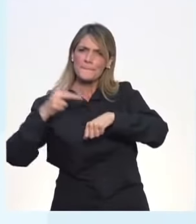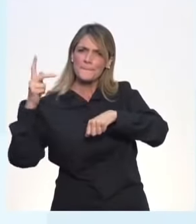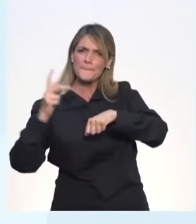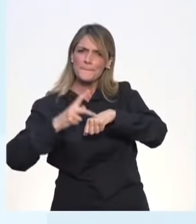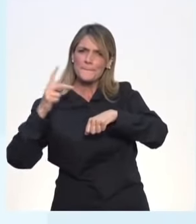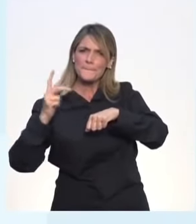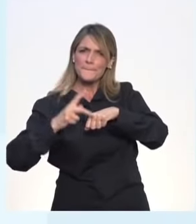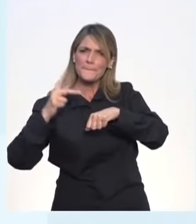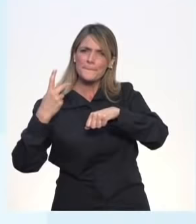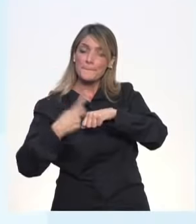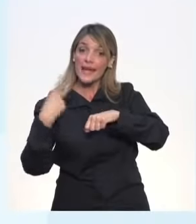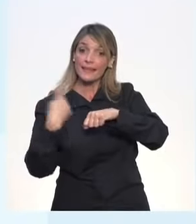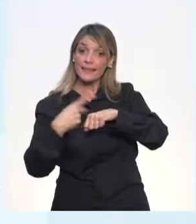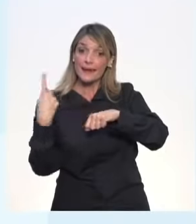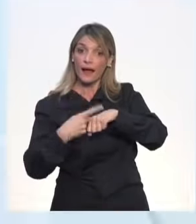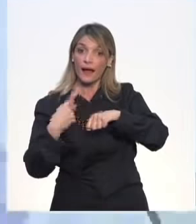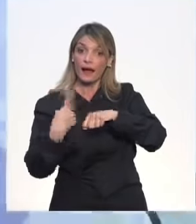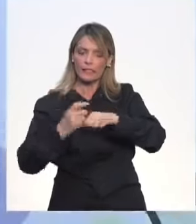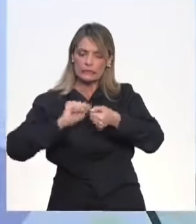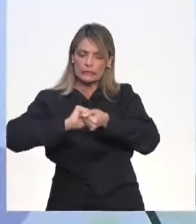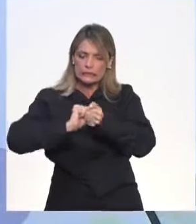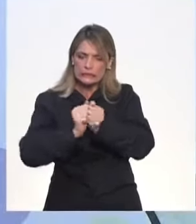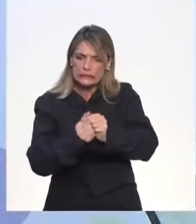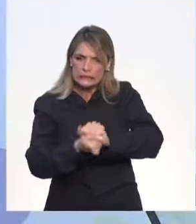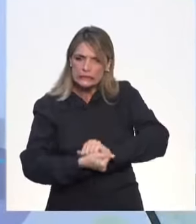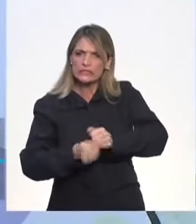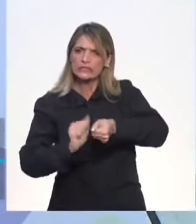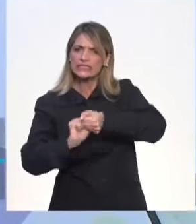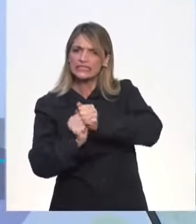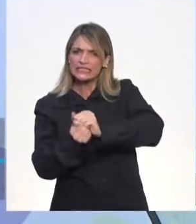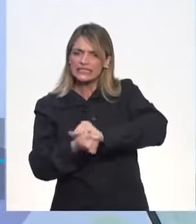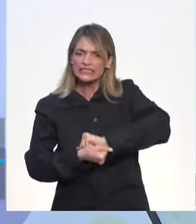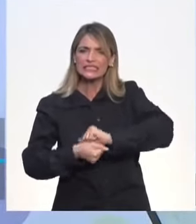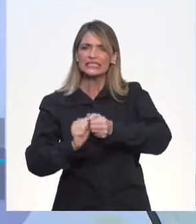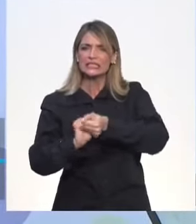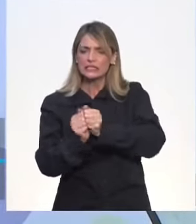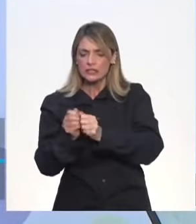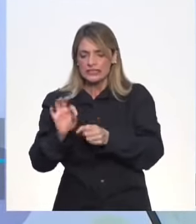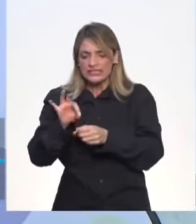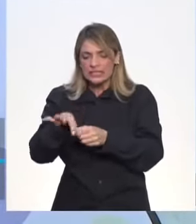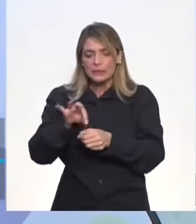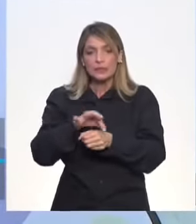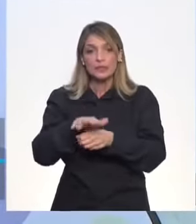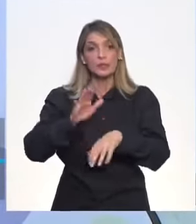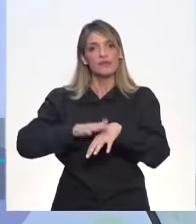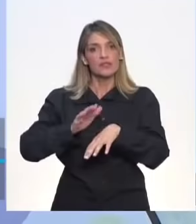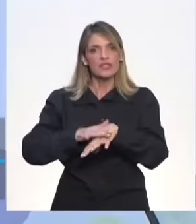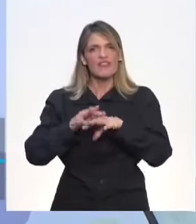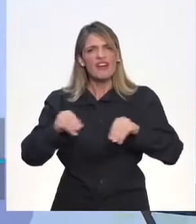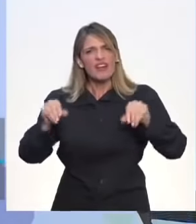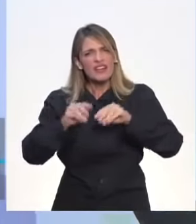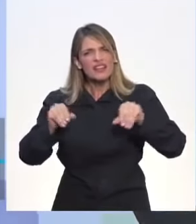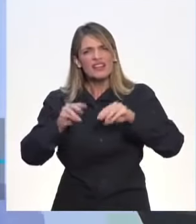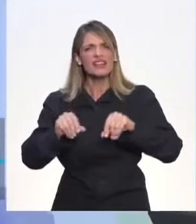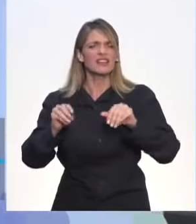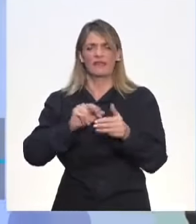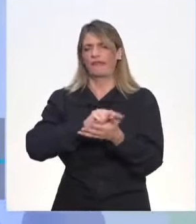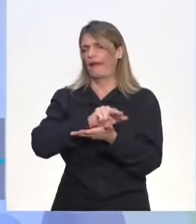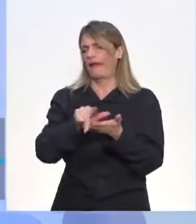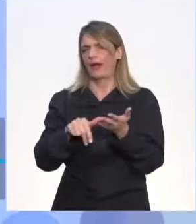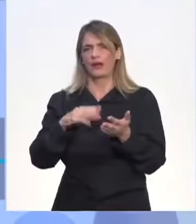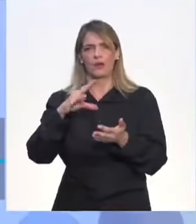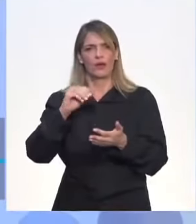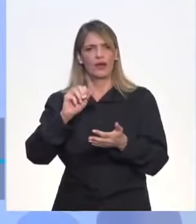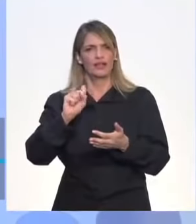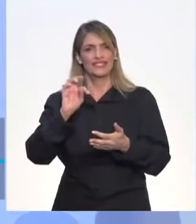esmagar sementes e tal é para fazer aí a alimentação farinha de trigo enfim várias outras